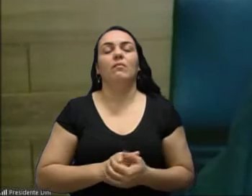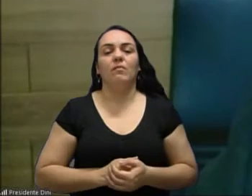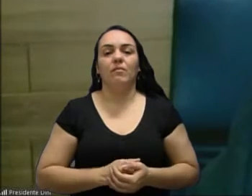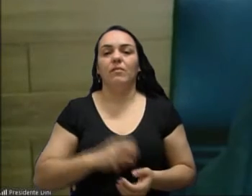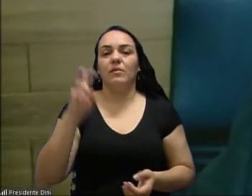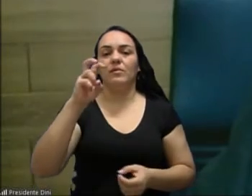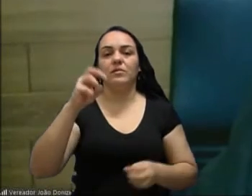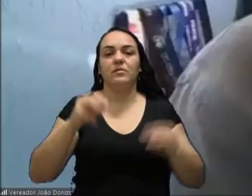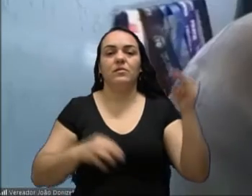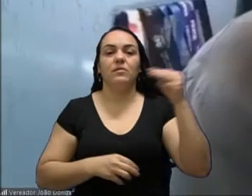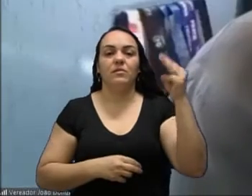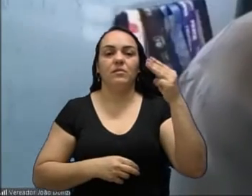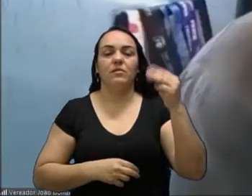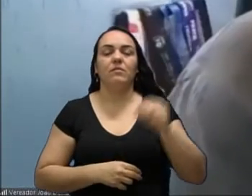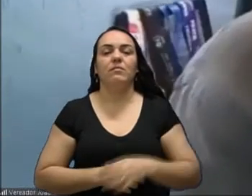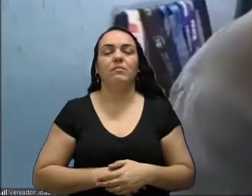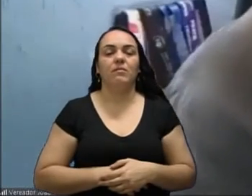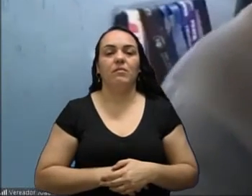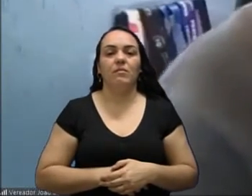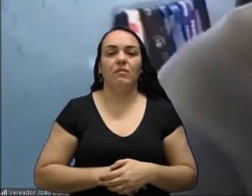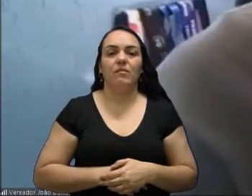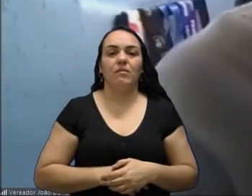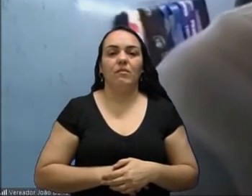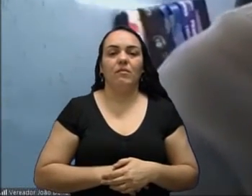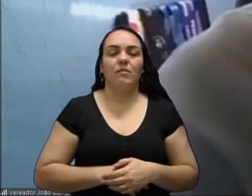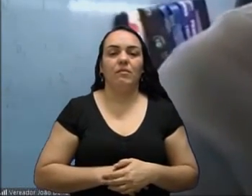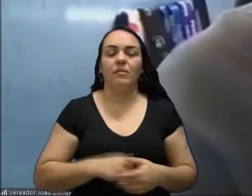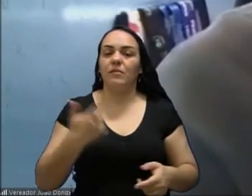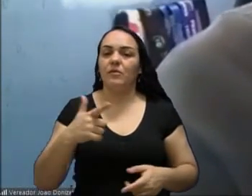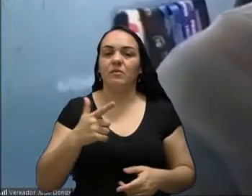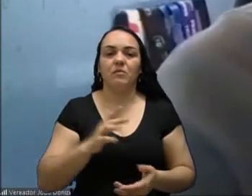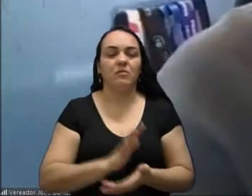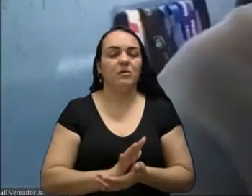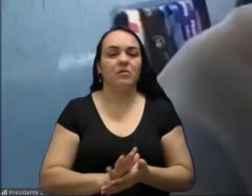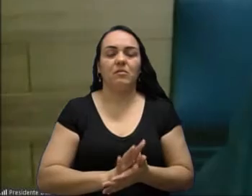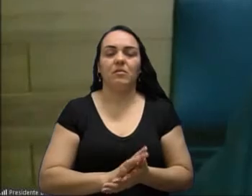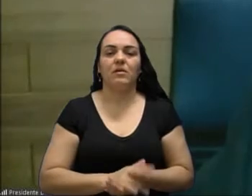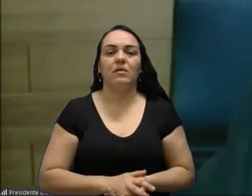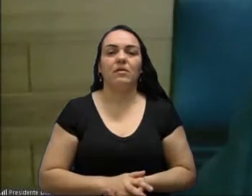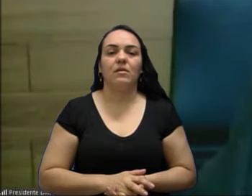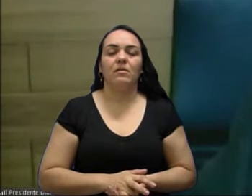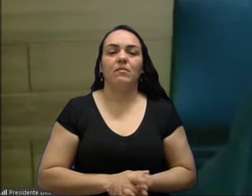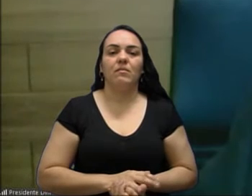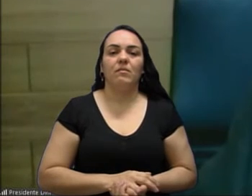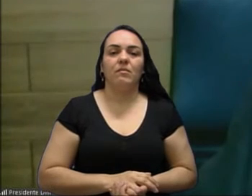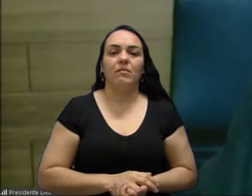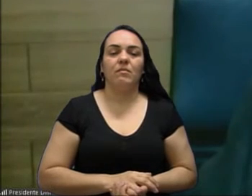cinco minutos então é o seguinte rapaz não tendo mais assuntos tá